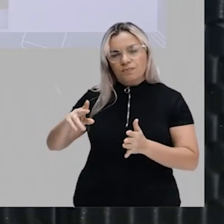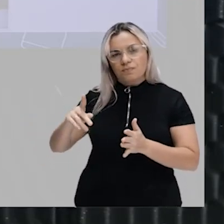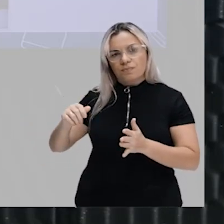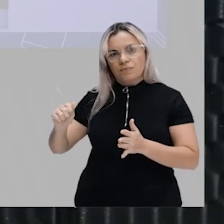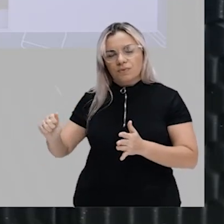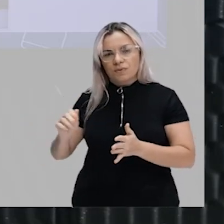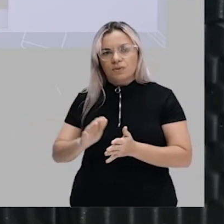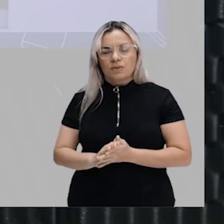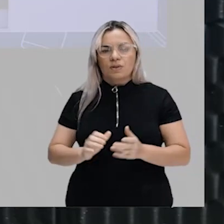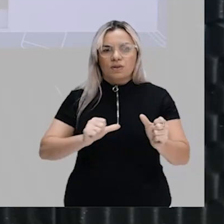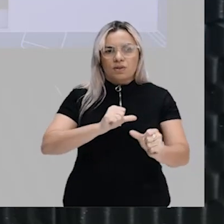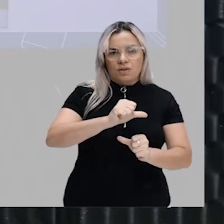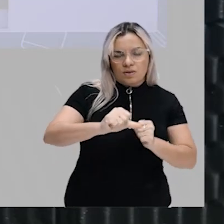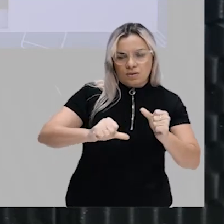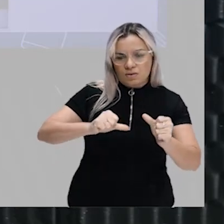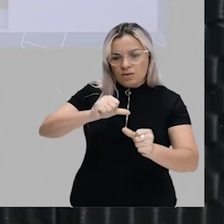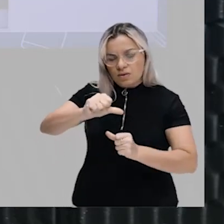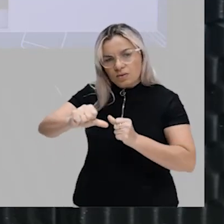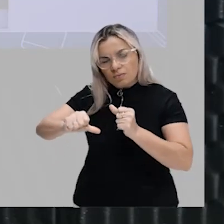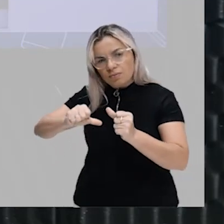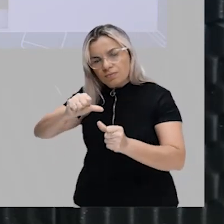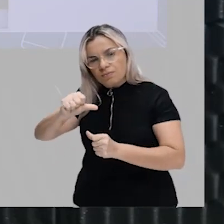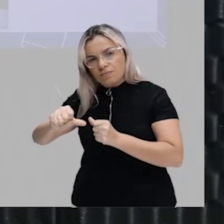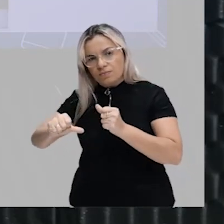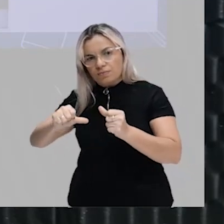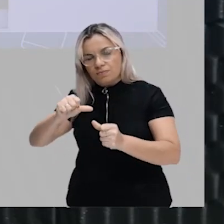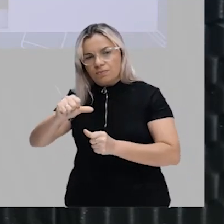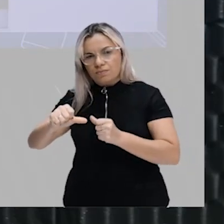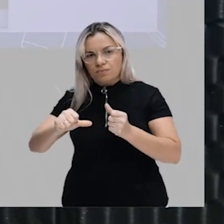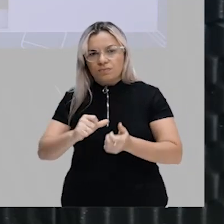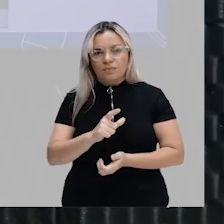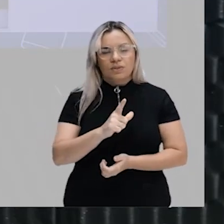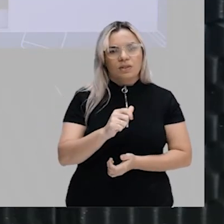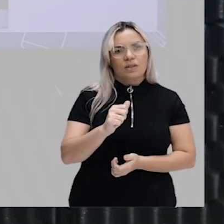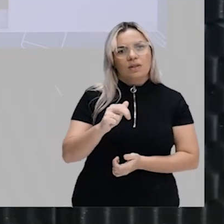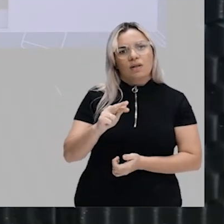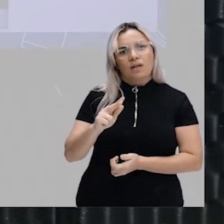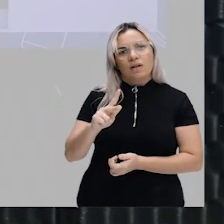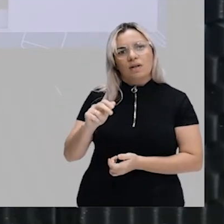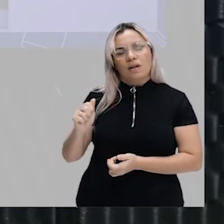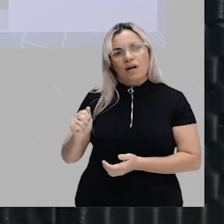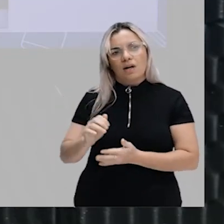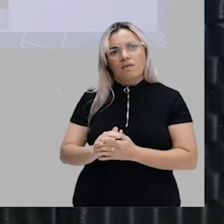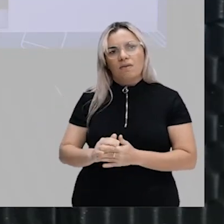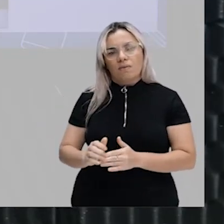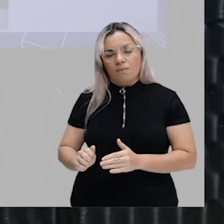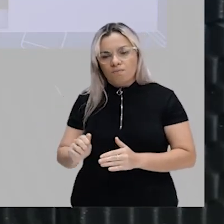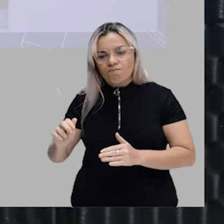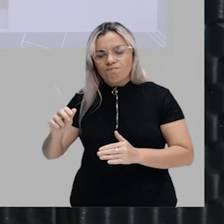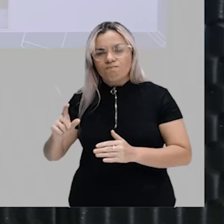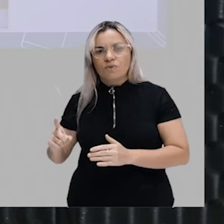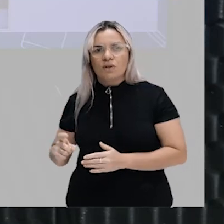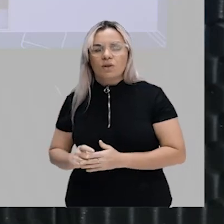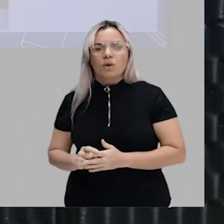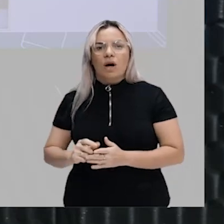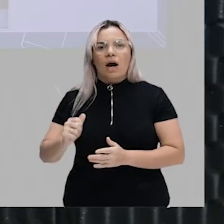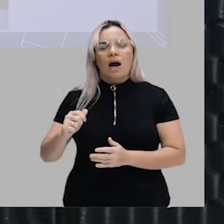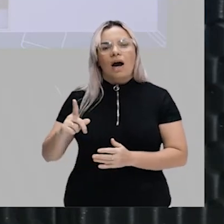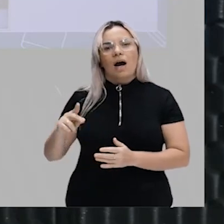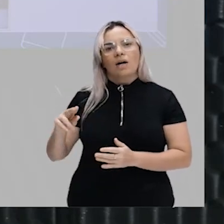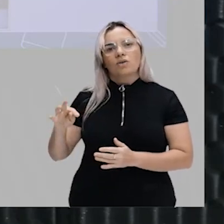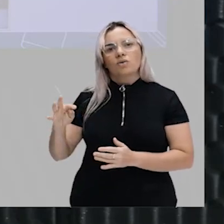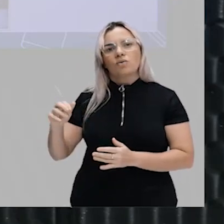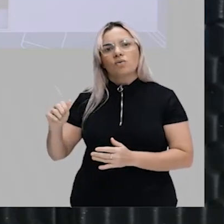sofrer a metamorfose, ela passa da sua fase larval para a sua fase adulta, ela entra num casulo.